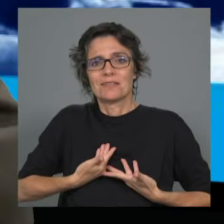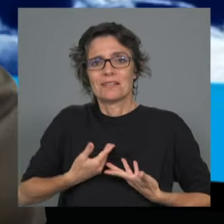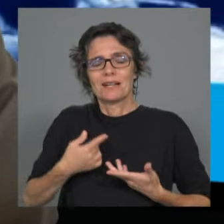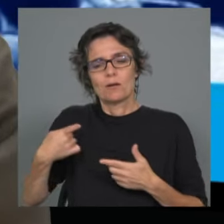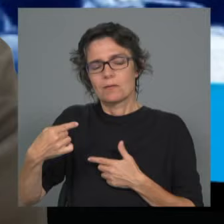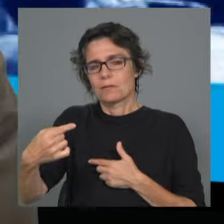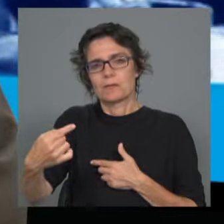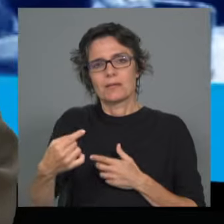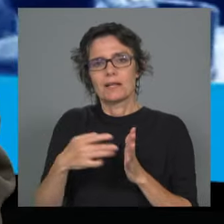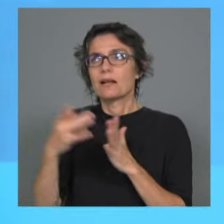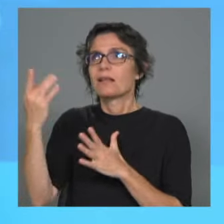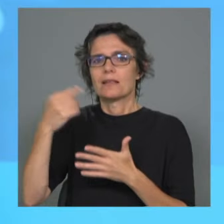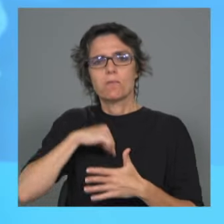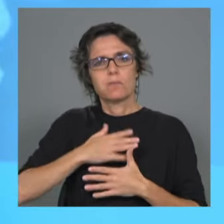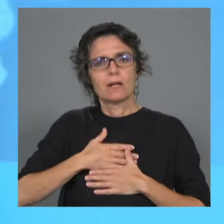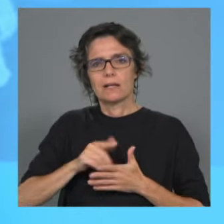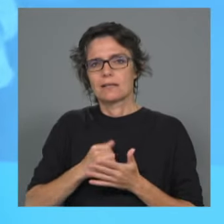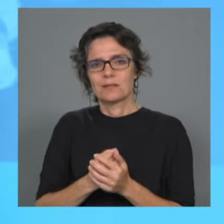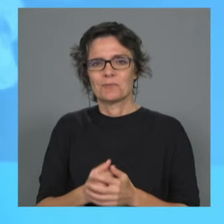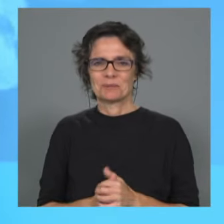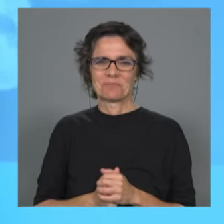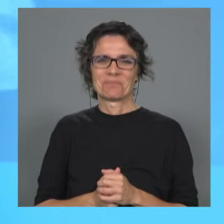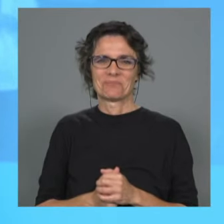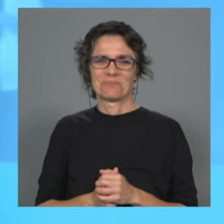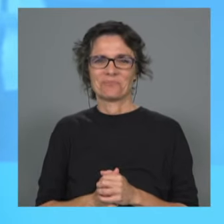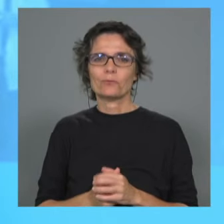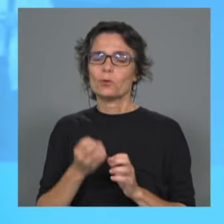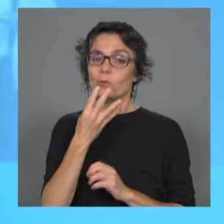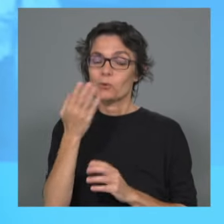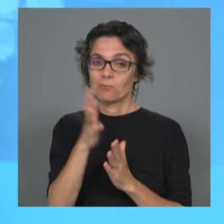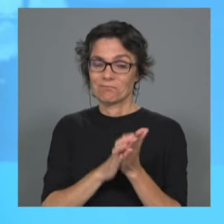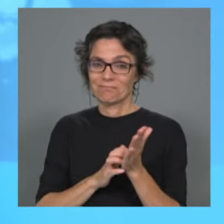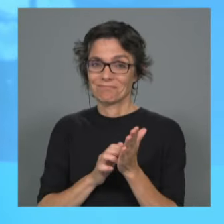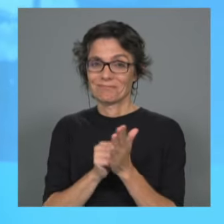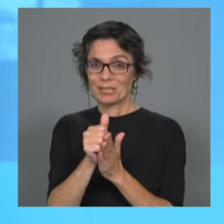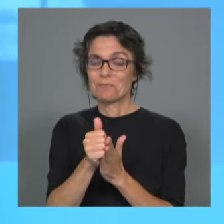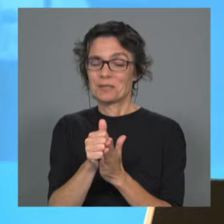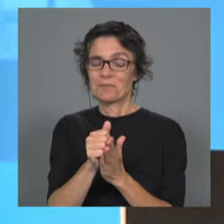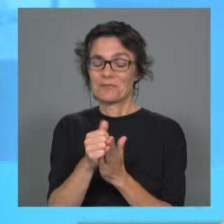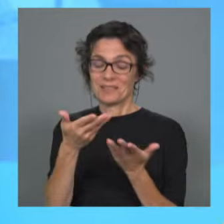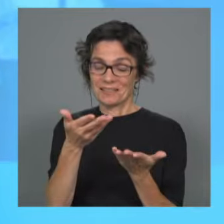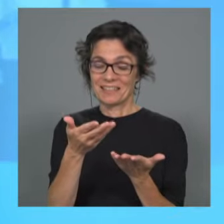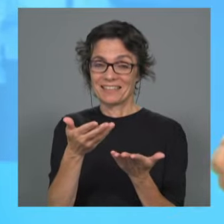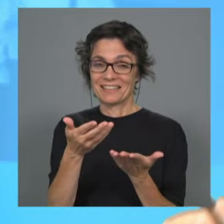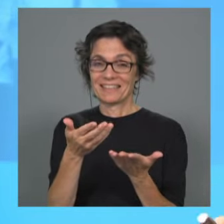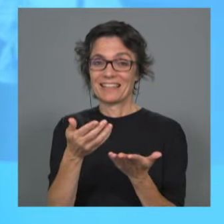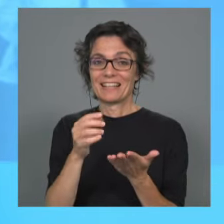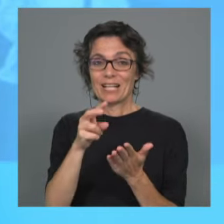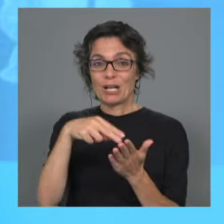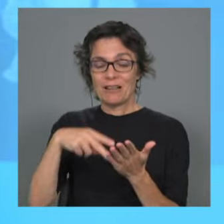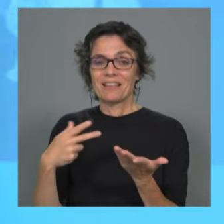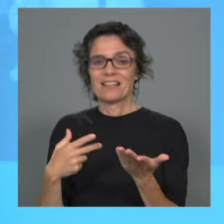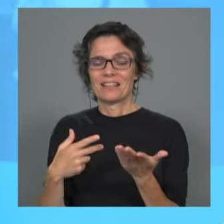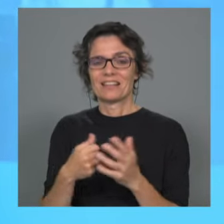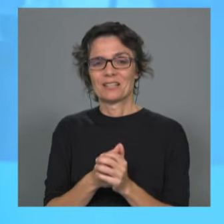não é? Muito bem, olhamos assim de relance estes textos bíblicos que serão lidos